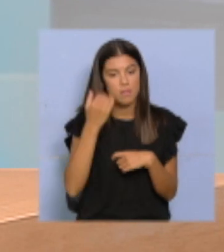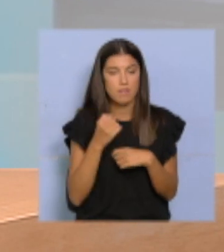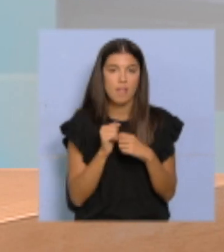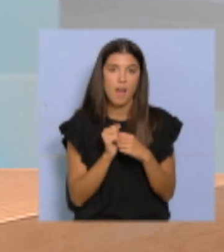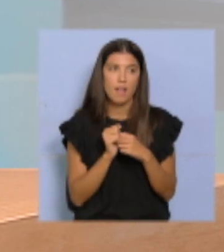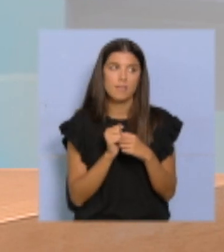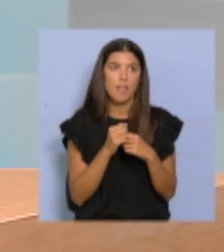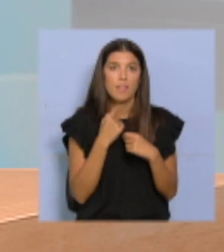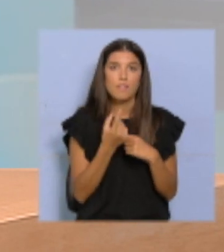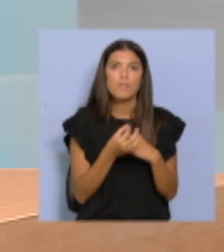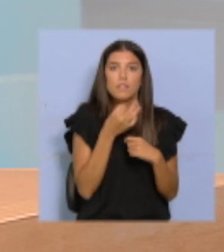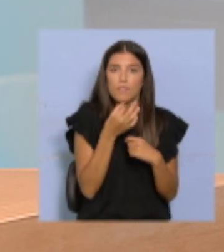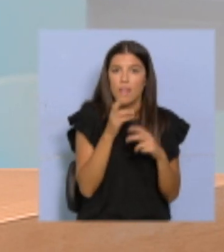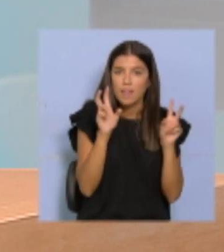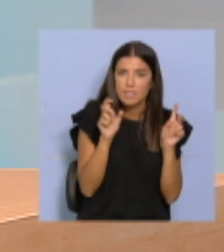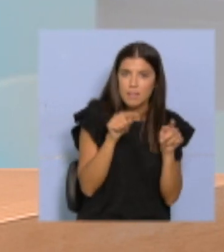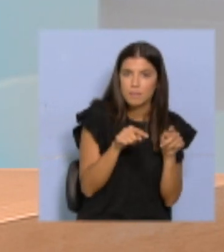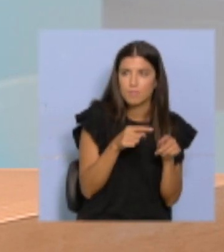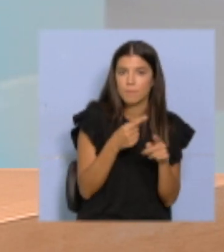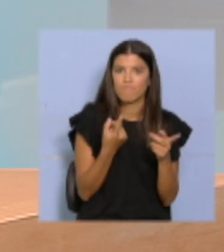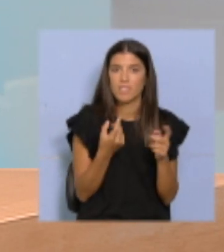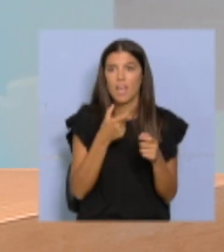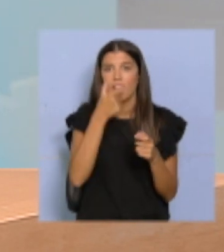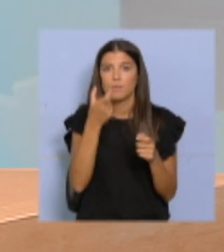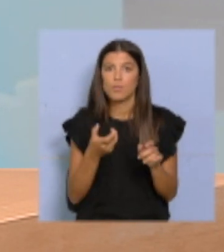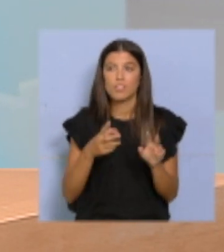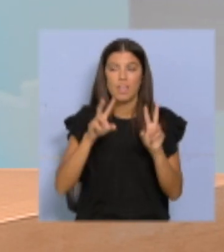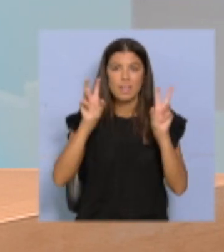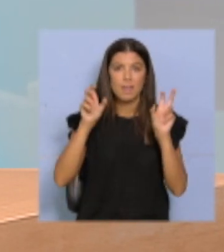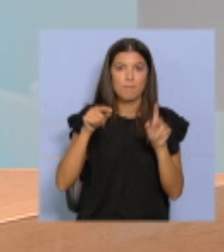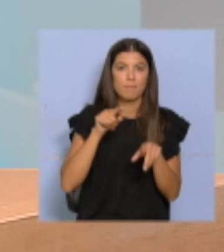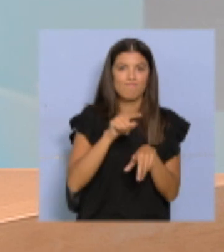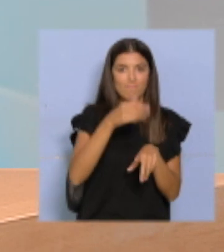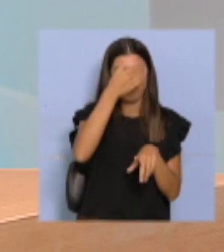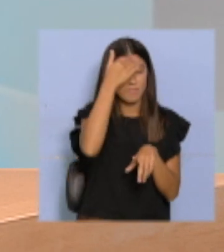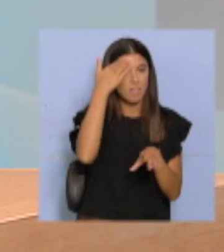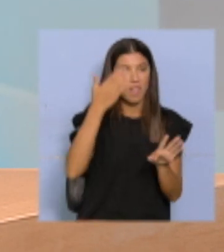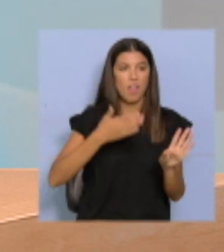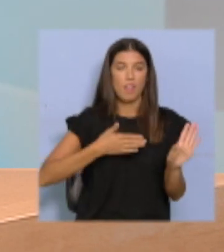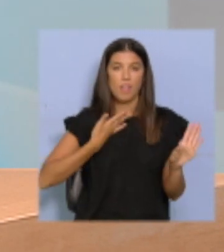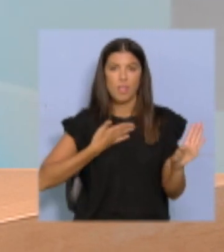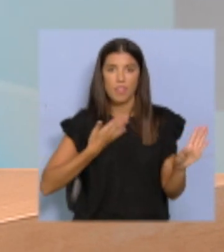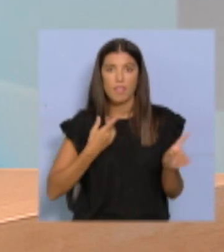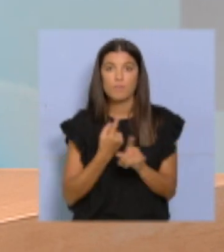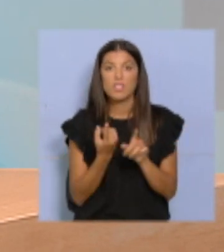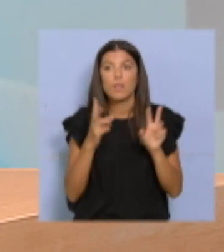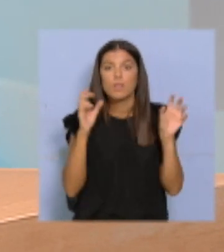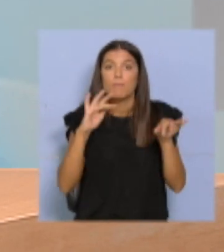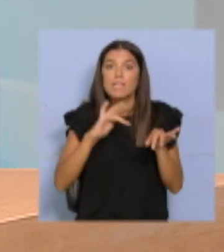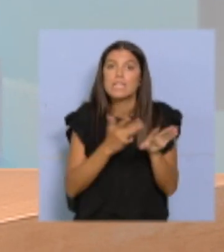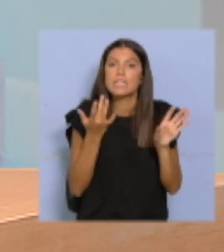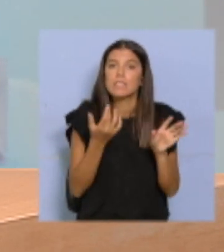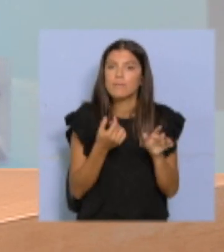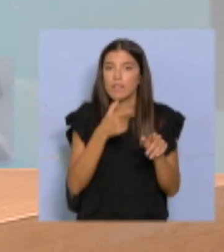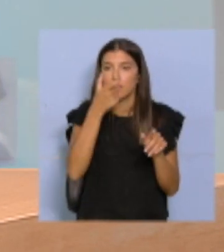pessoa, porque as pessoas não é um assunto que queiram falar, porque na realidade, depois se formos a ver, toca a muita gente, e a fuga